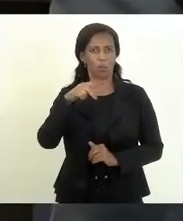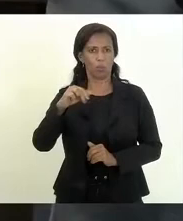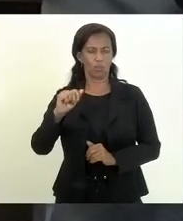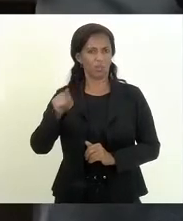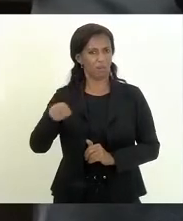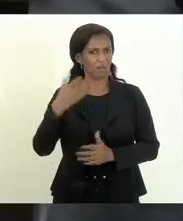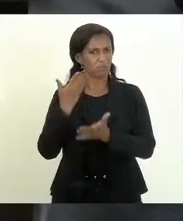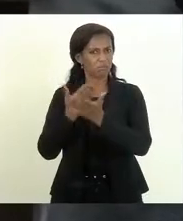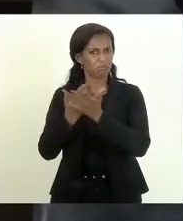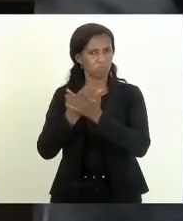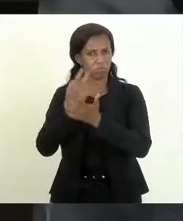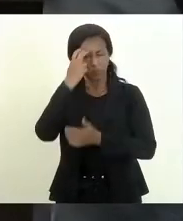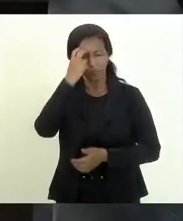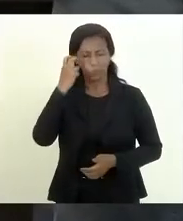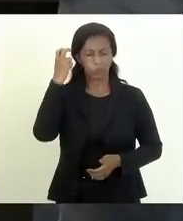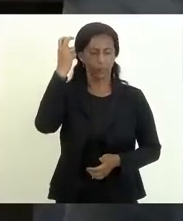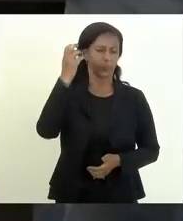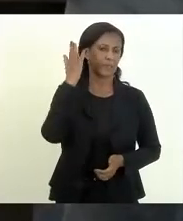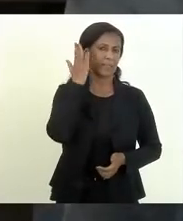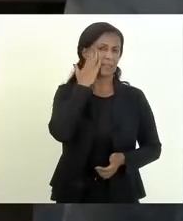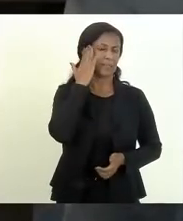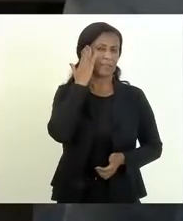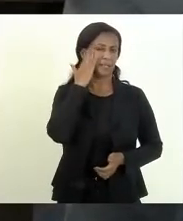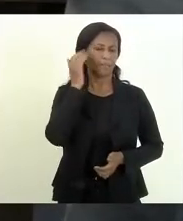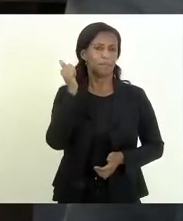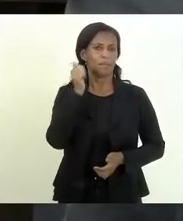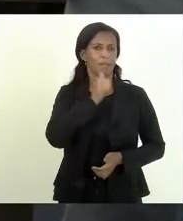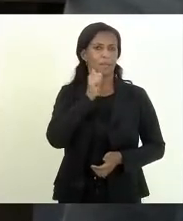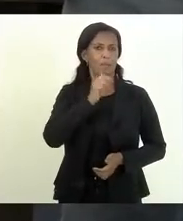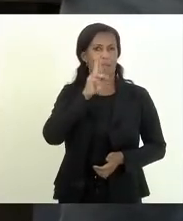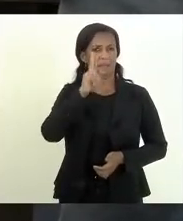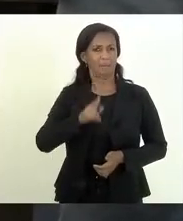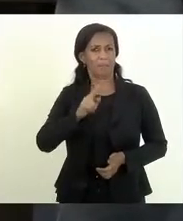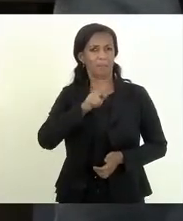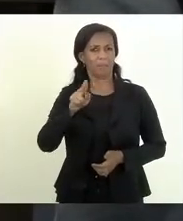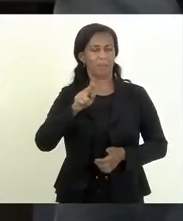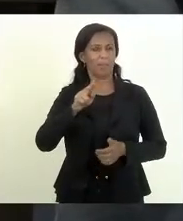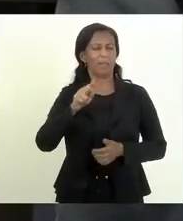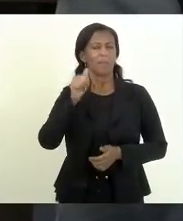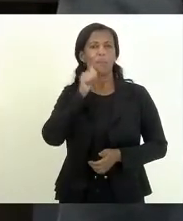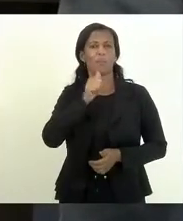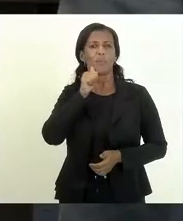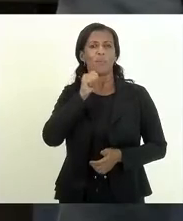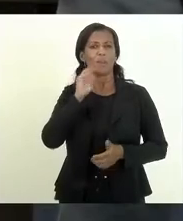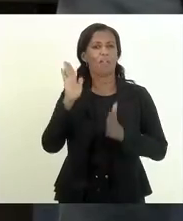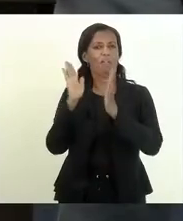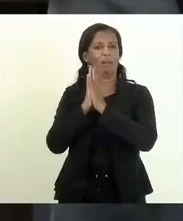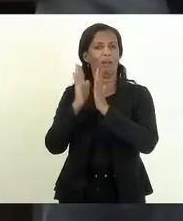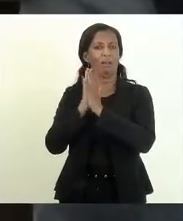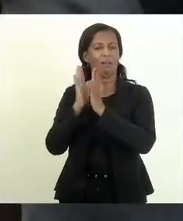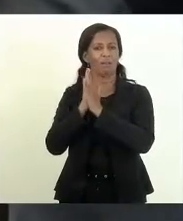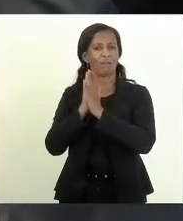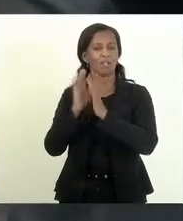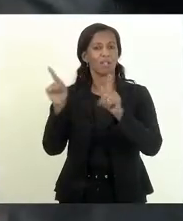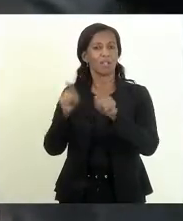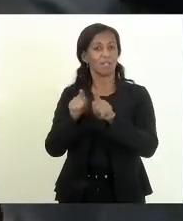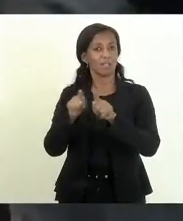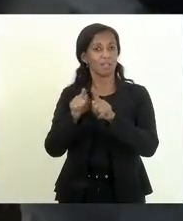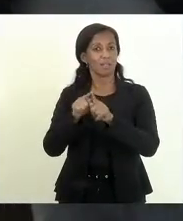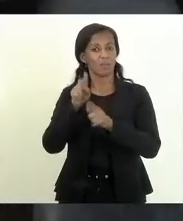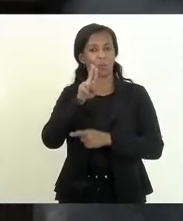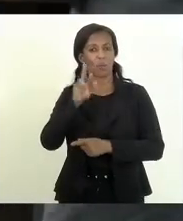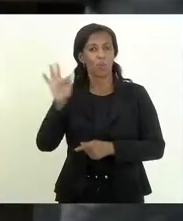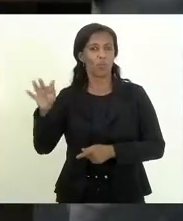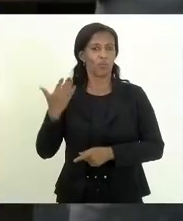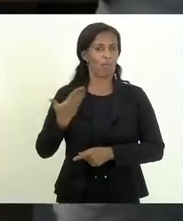as tradições orais, os saberes das rezadeiras. Então, esse projeto também acaba me permitindo citar uma colega querida da UF, que é uma referência